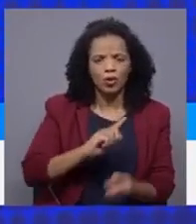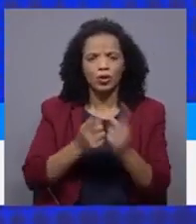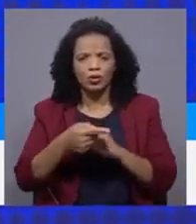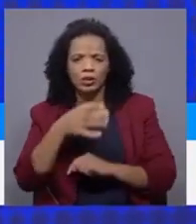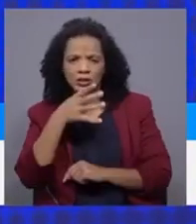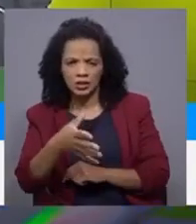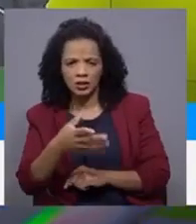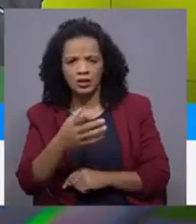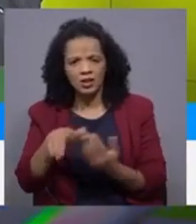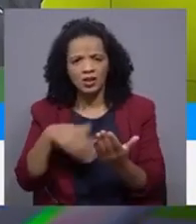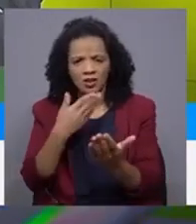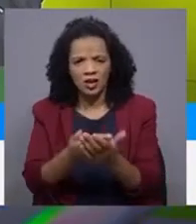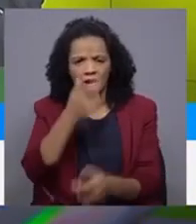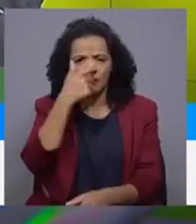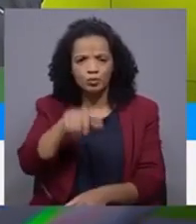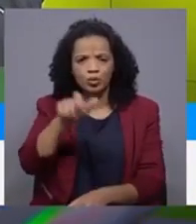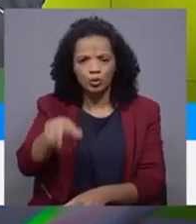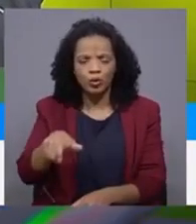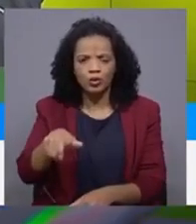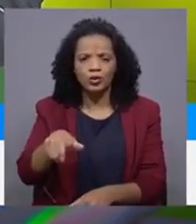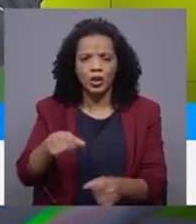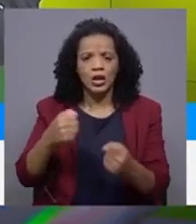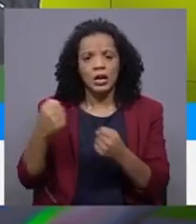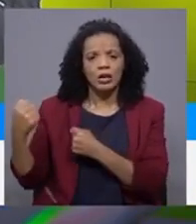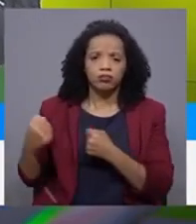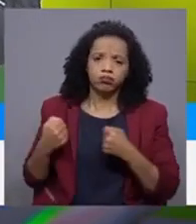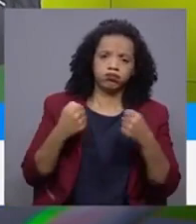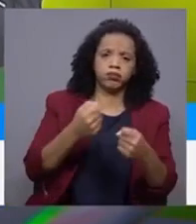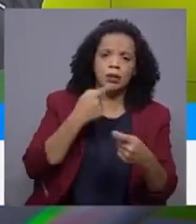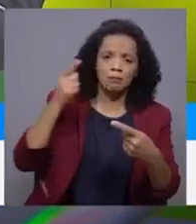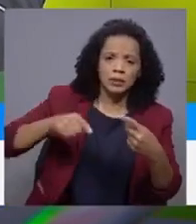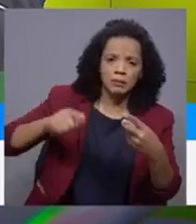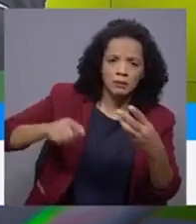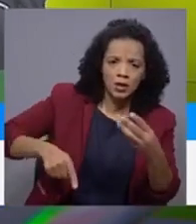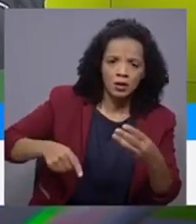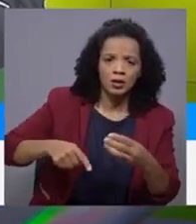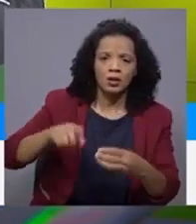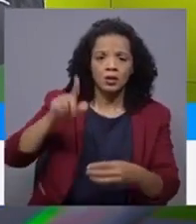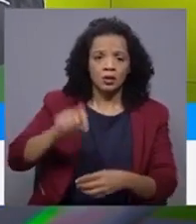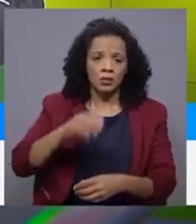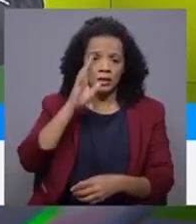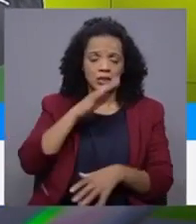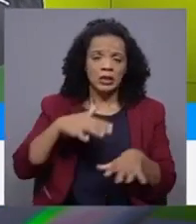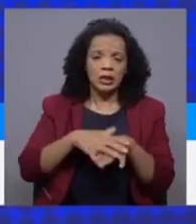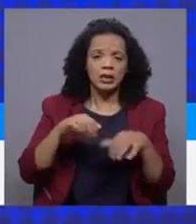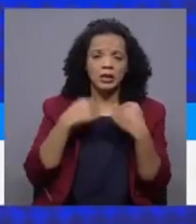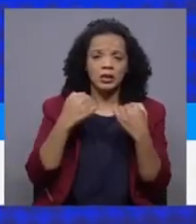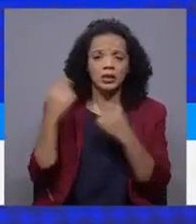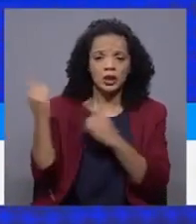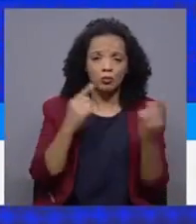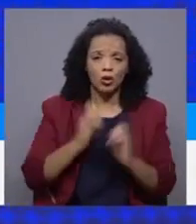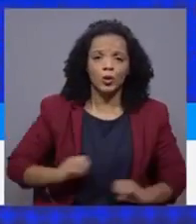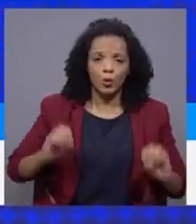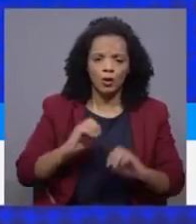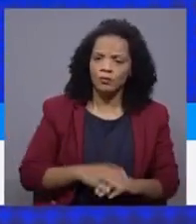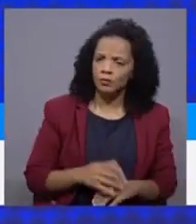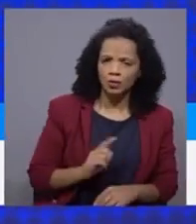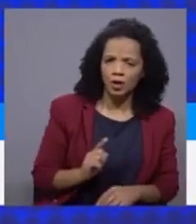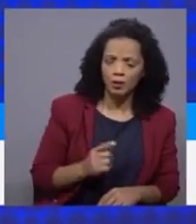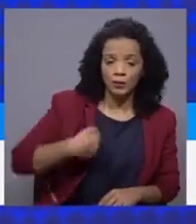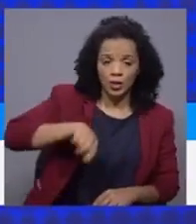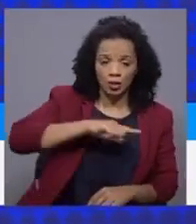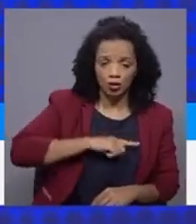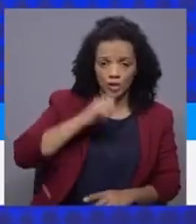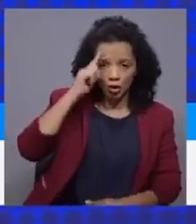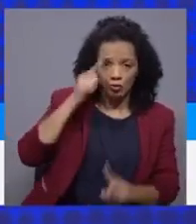não vai isso levar a que as pessoas levem o carro mais vezes e que todos não tendo uma boa rede de transportes públicos? De maneira nenhuma, nós queremos é que essa rede